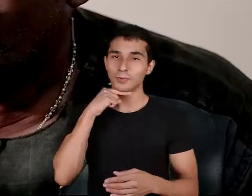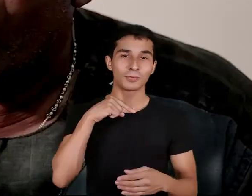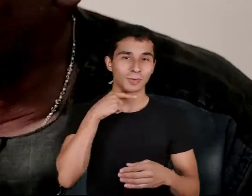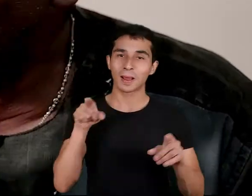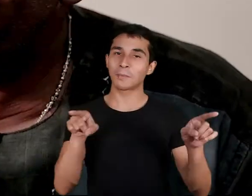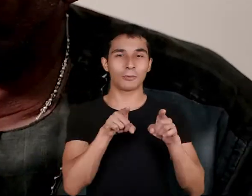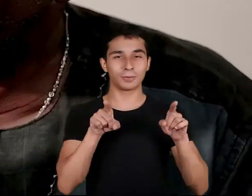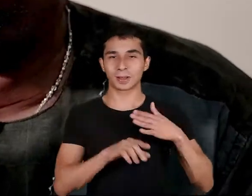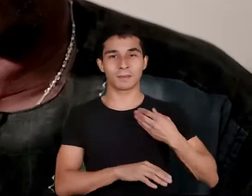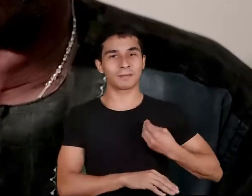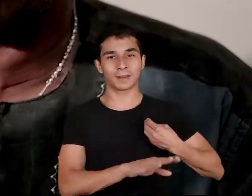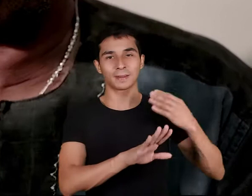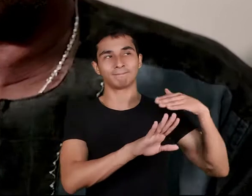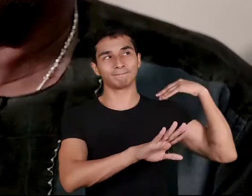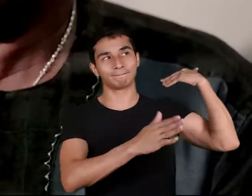isso.